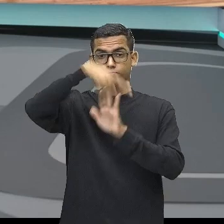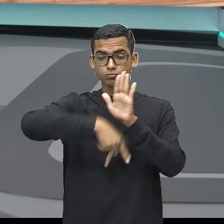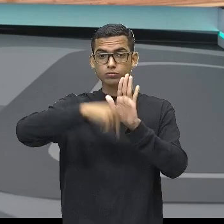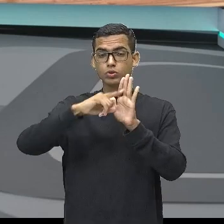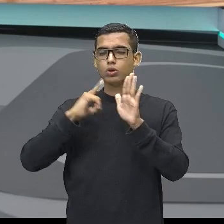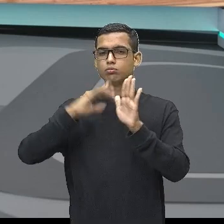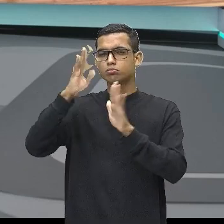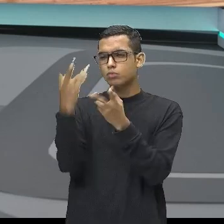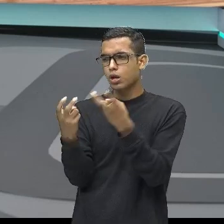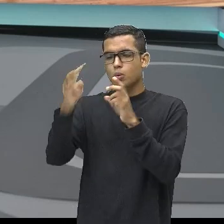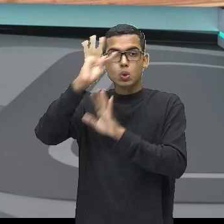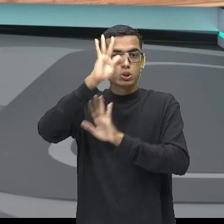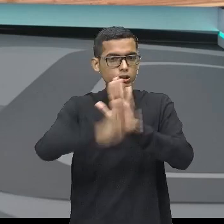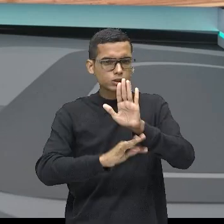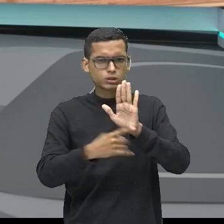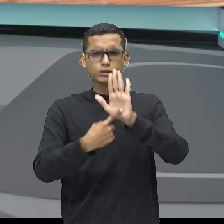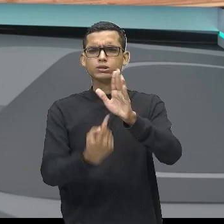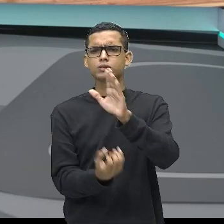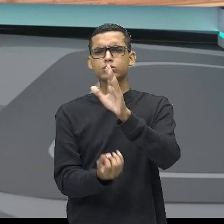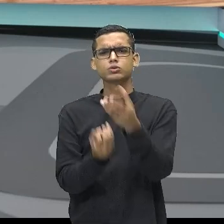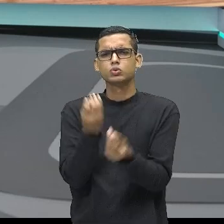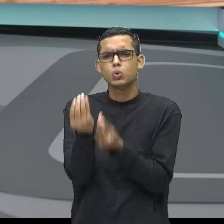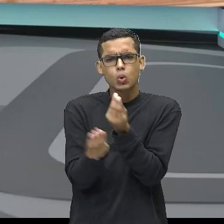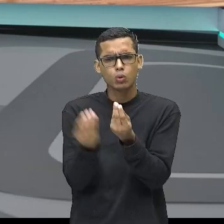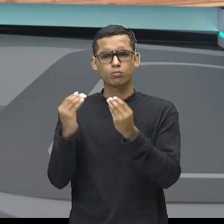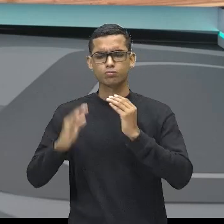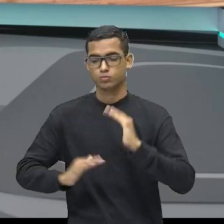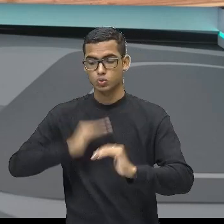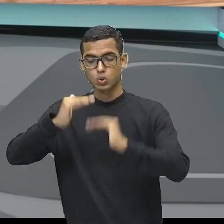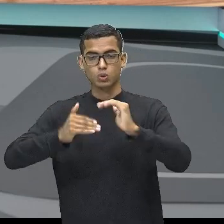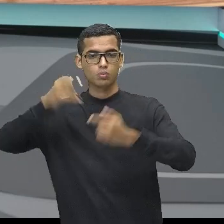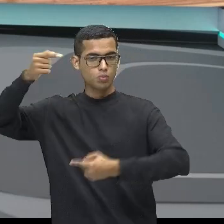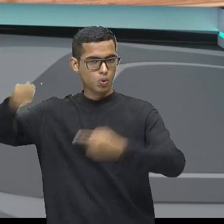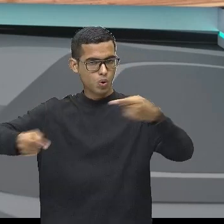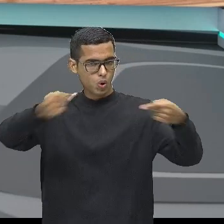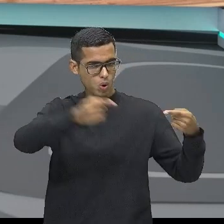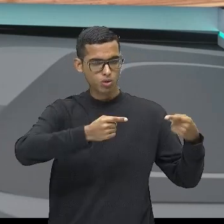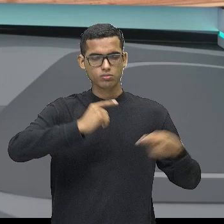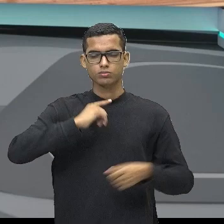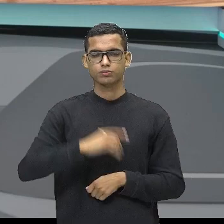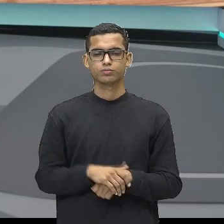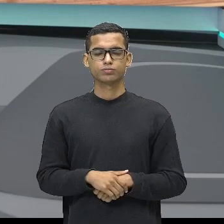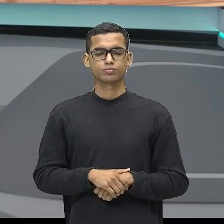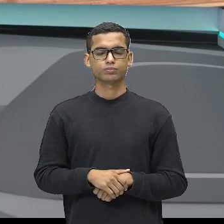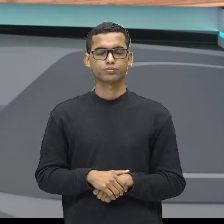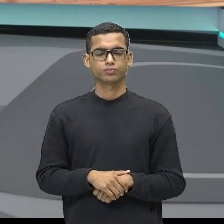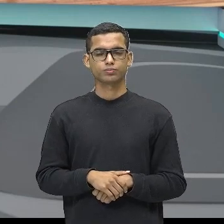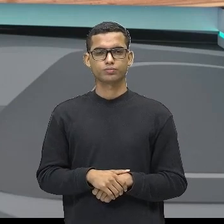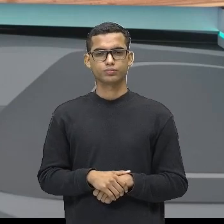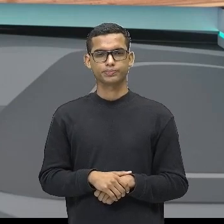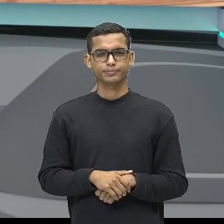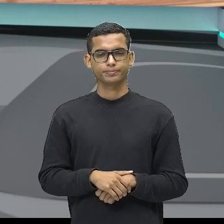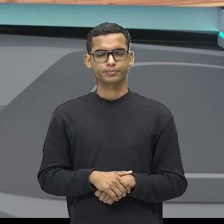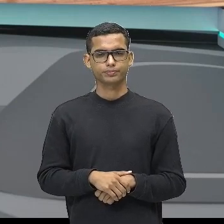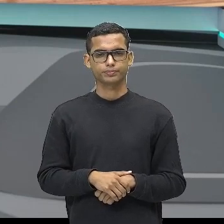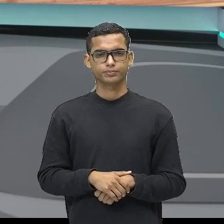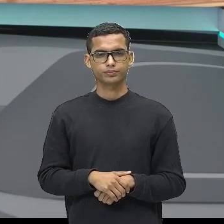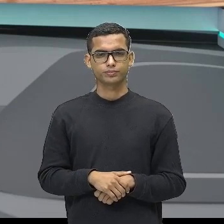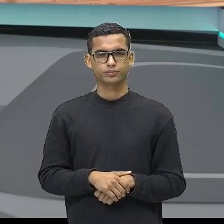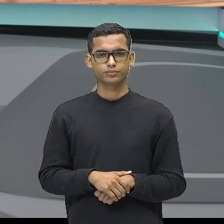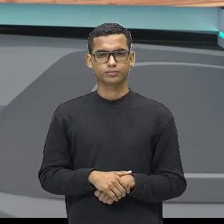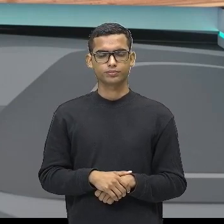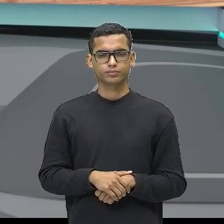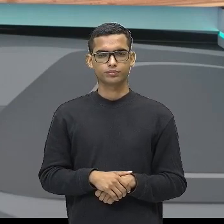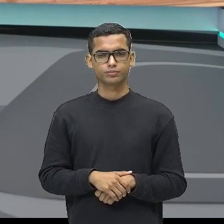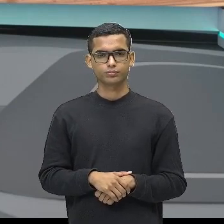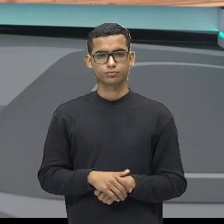por meio de uma conversa, né, de uma troca de ideias entre pessoas. E observem que o nosso debate ele tem uma estrutura,